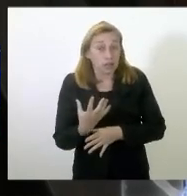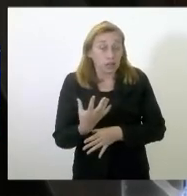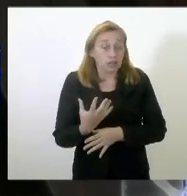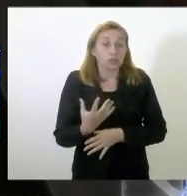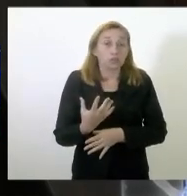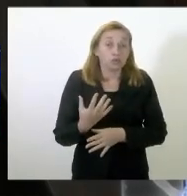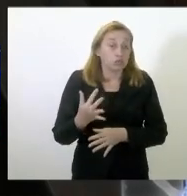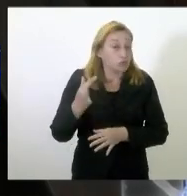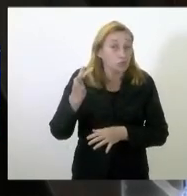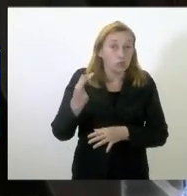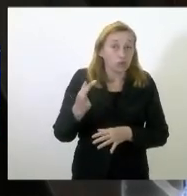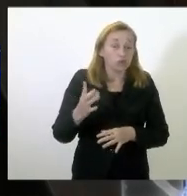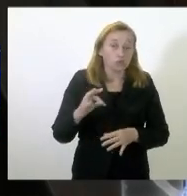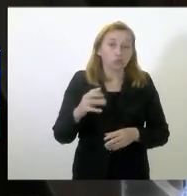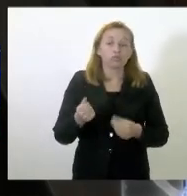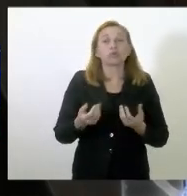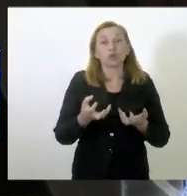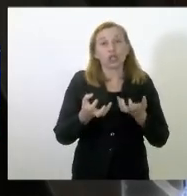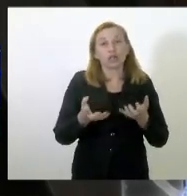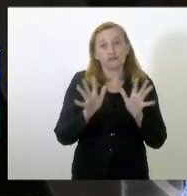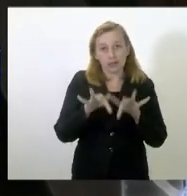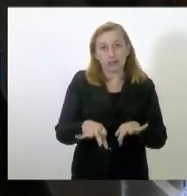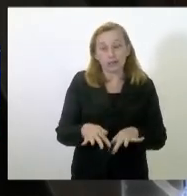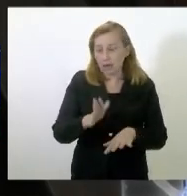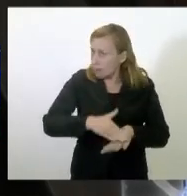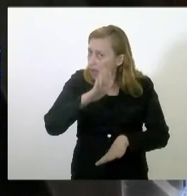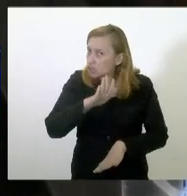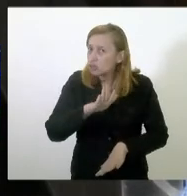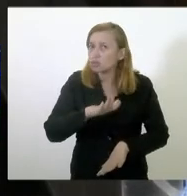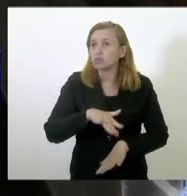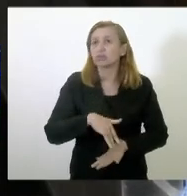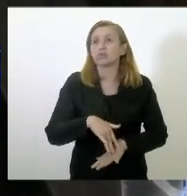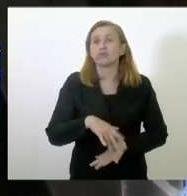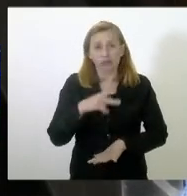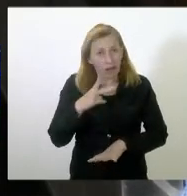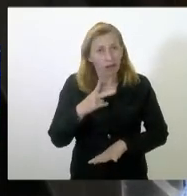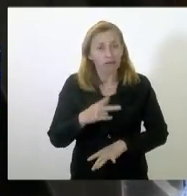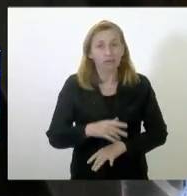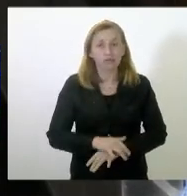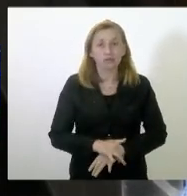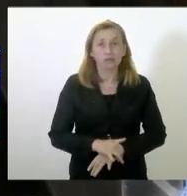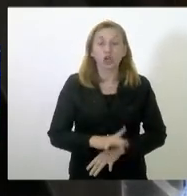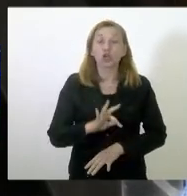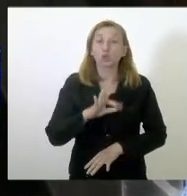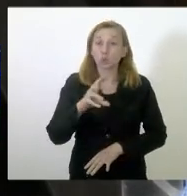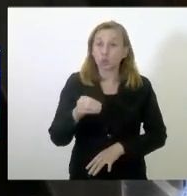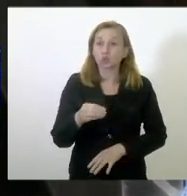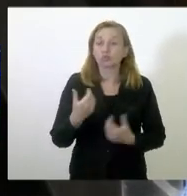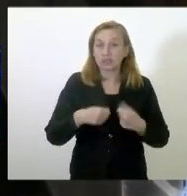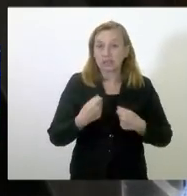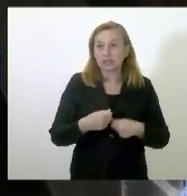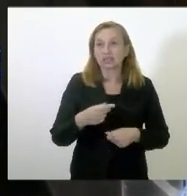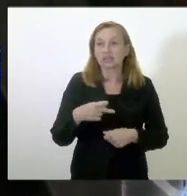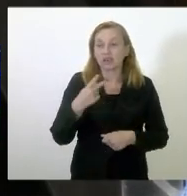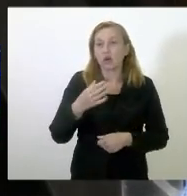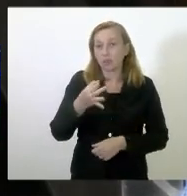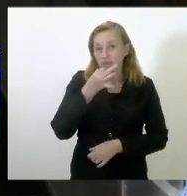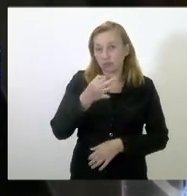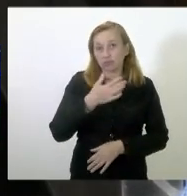novos. Então, eu queria concluir, e mais, dizendo o seguinte, e tudo isso precisa ser feito, na minha